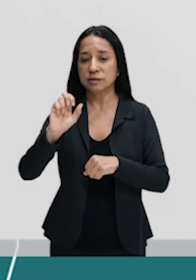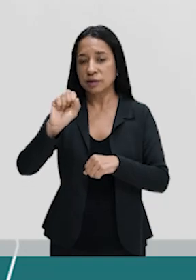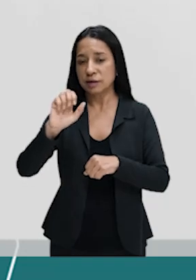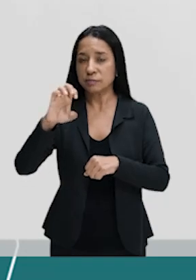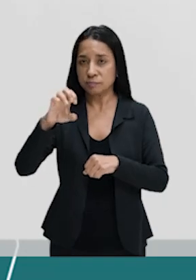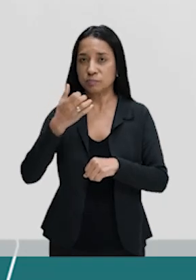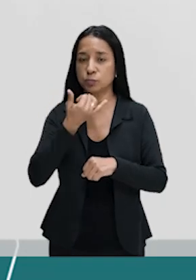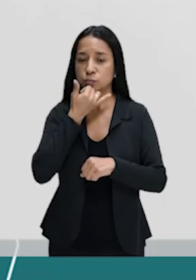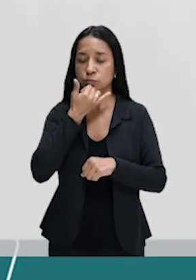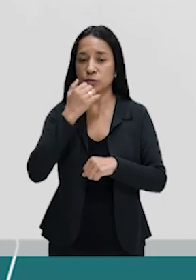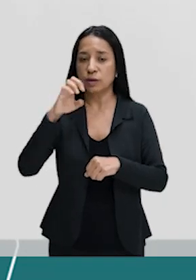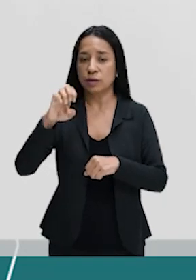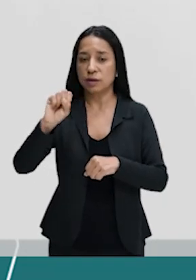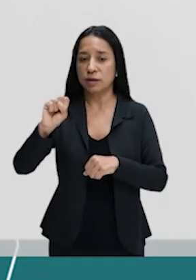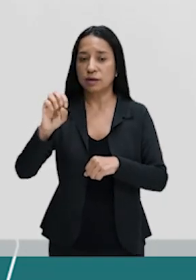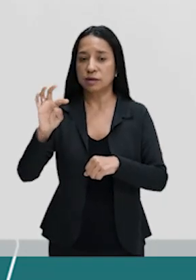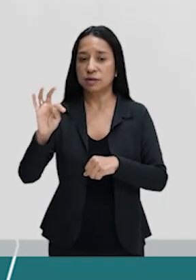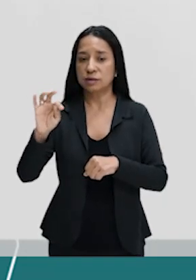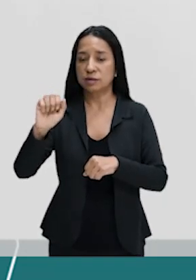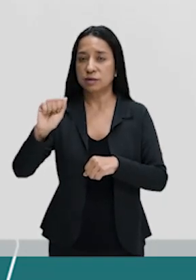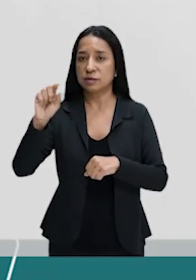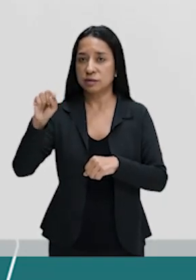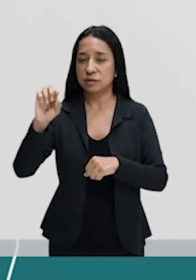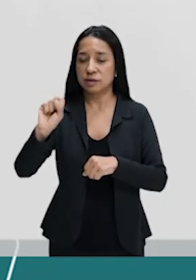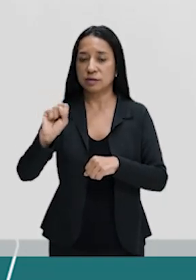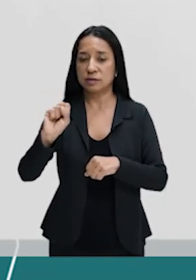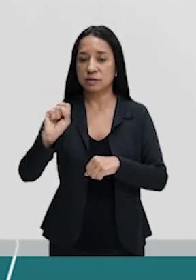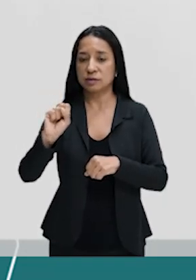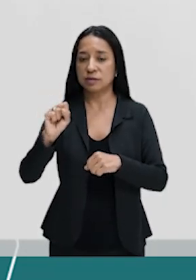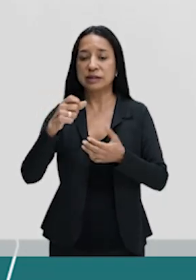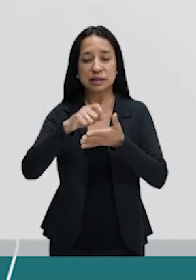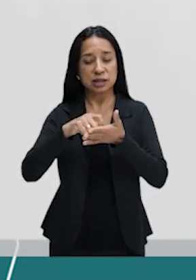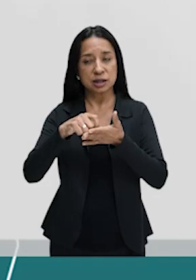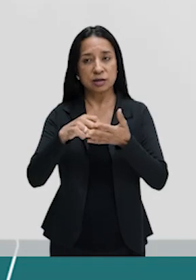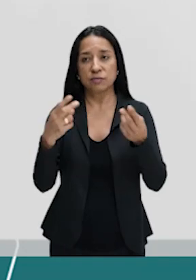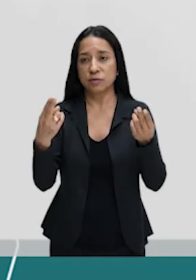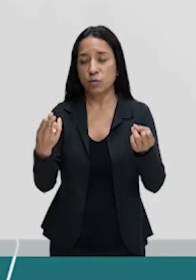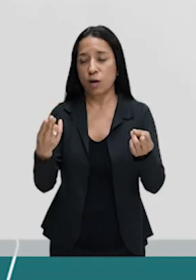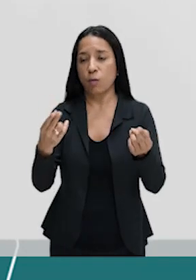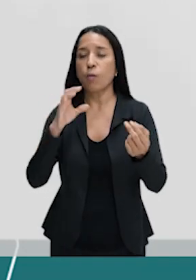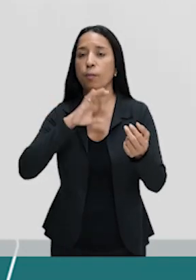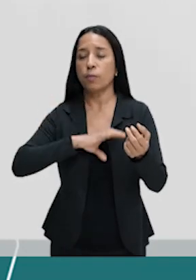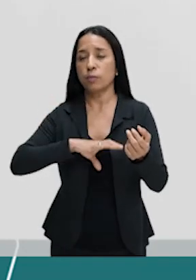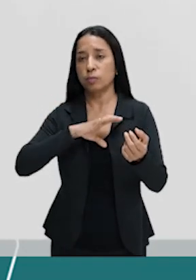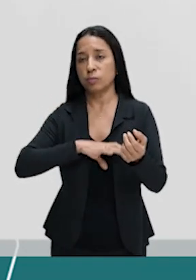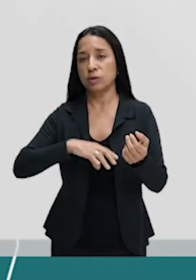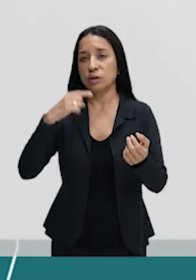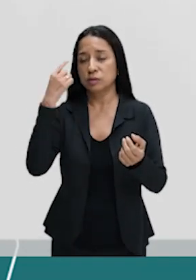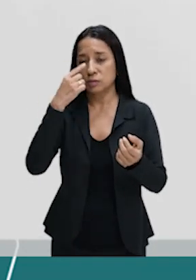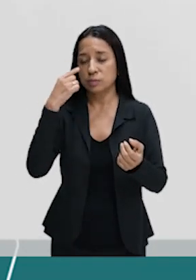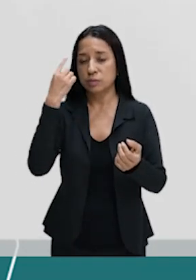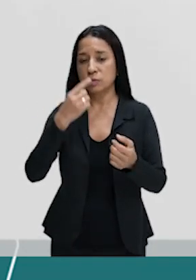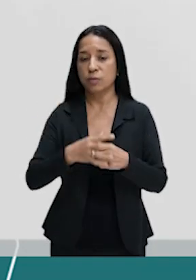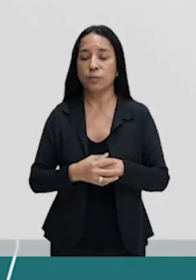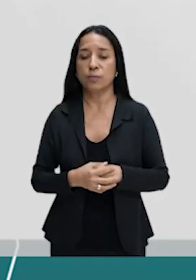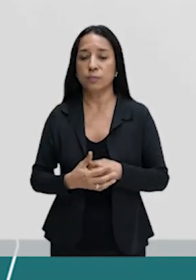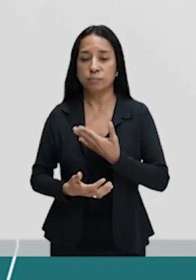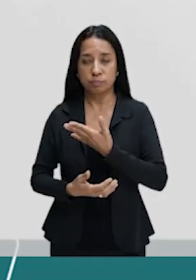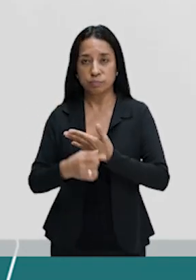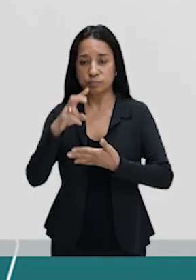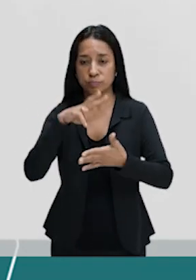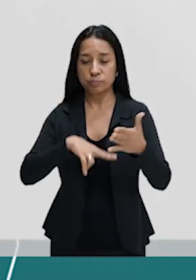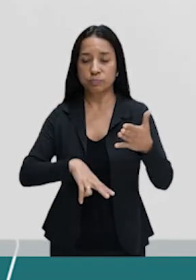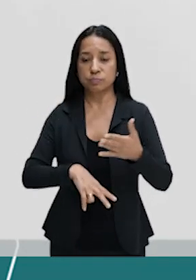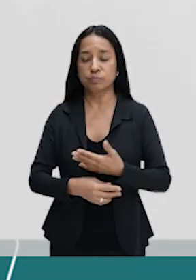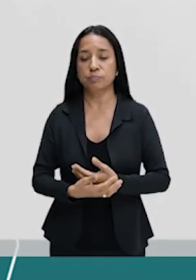como se pronuncia, não altera em relação ao português. Então, eu estou, tu estás, ele está, nosotros